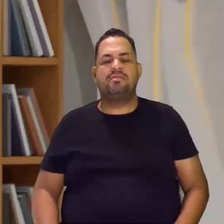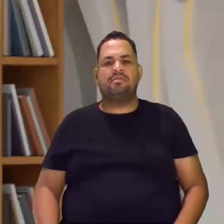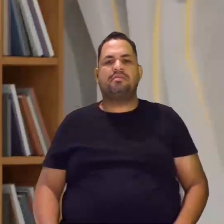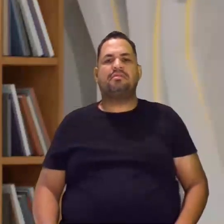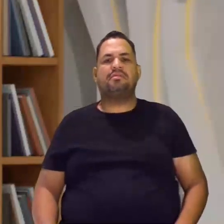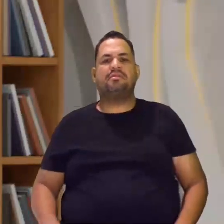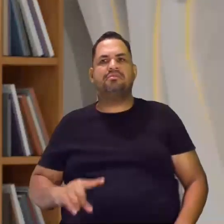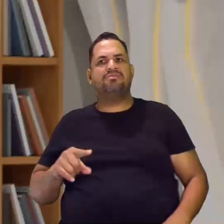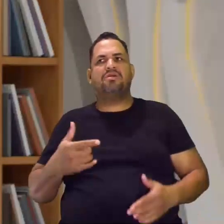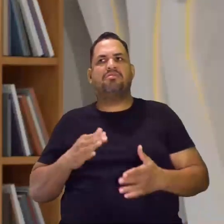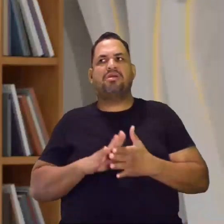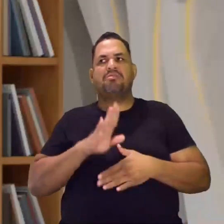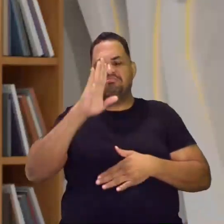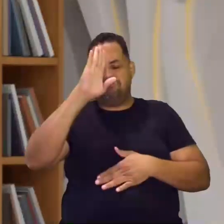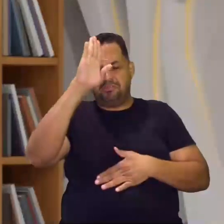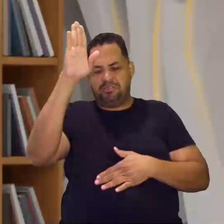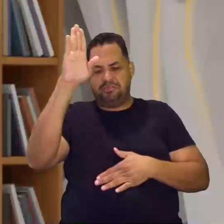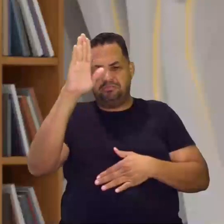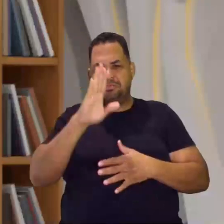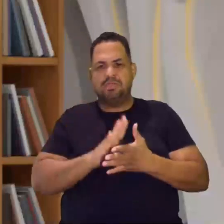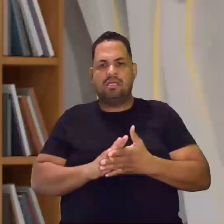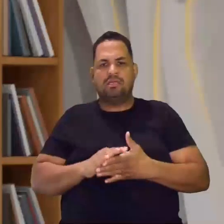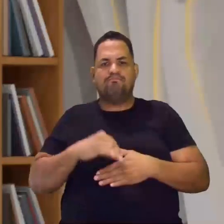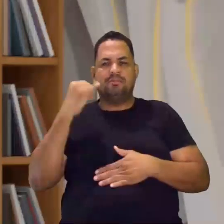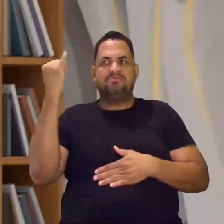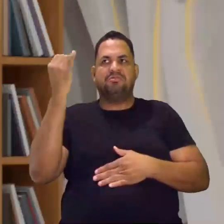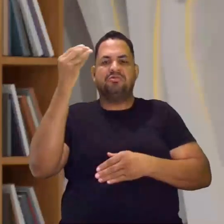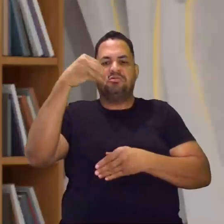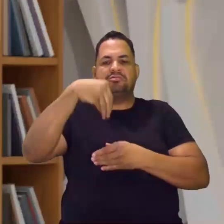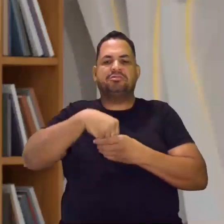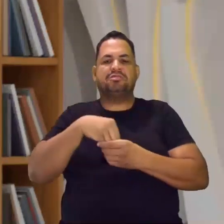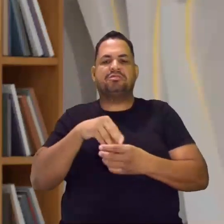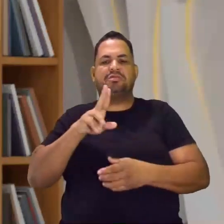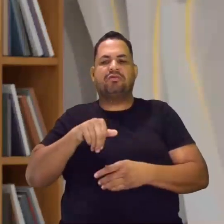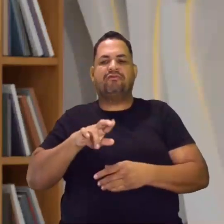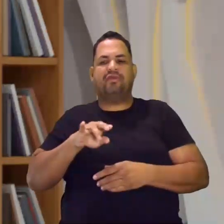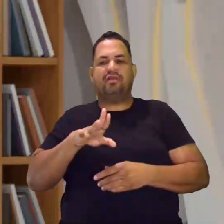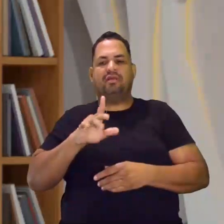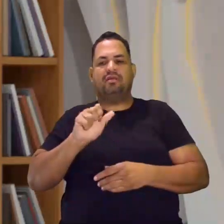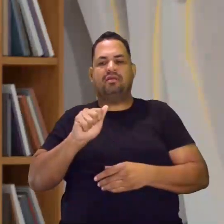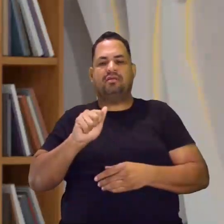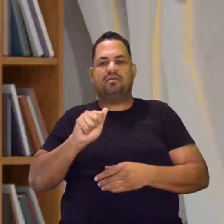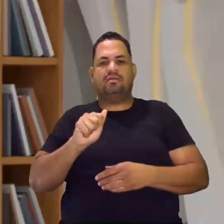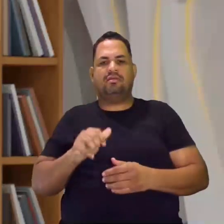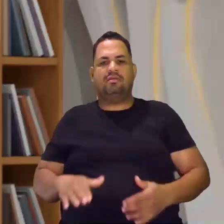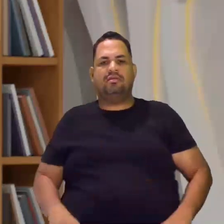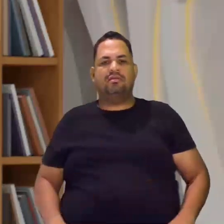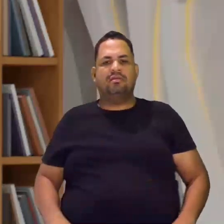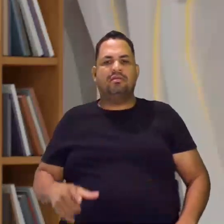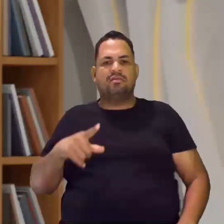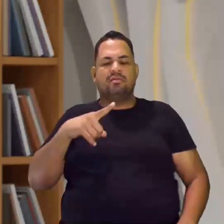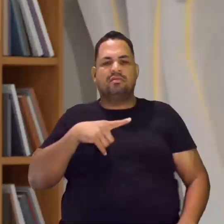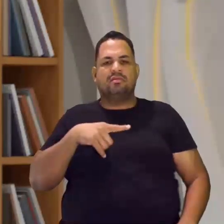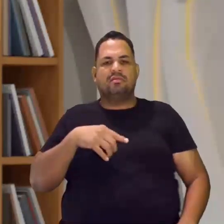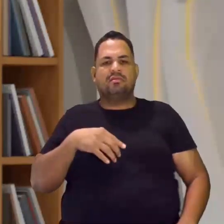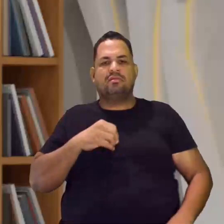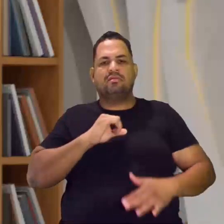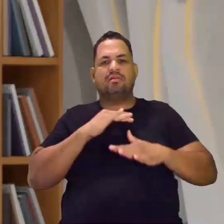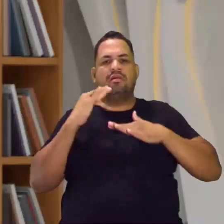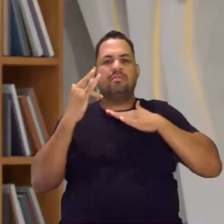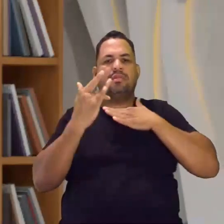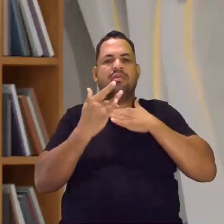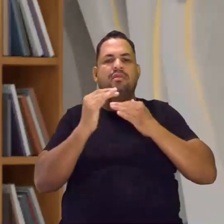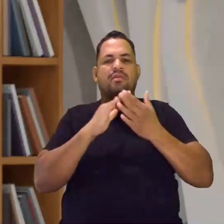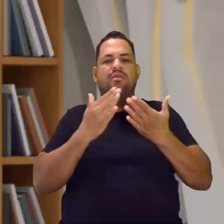um protagonista, um ator ali importante dentro da novela. Então, a mídia, as